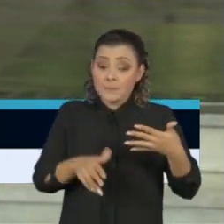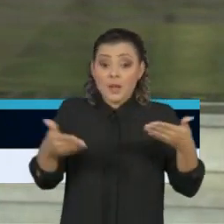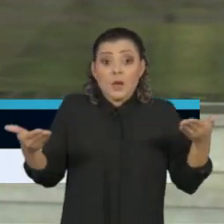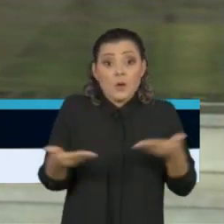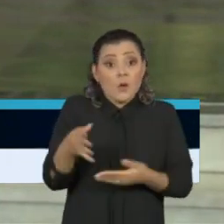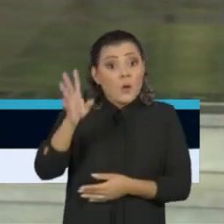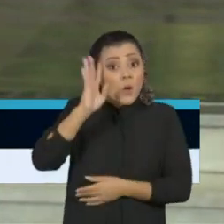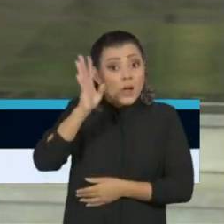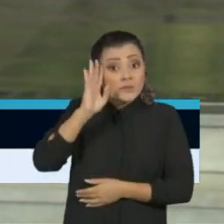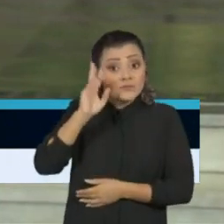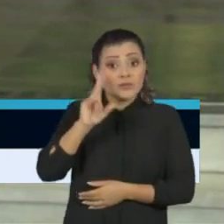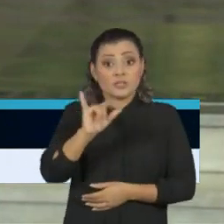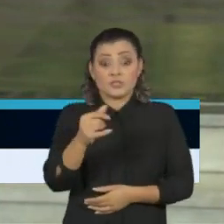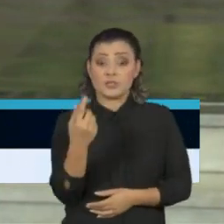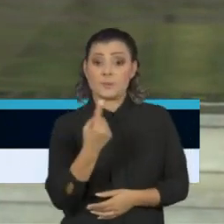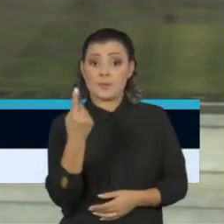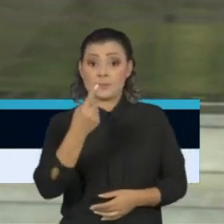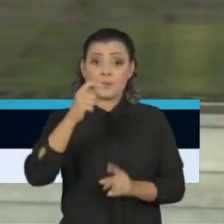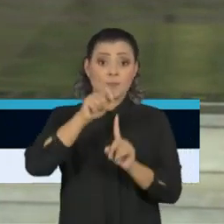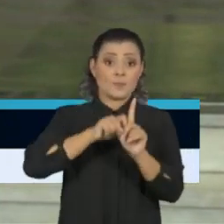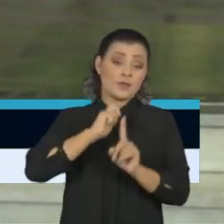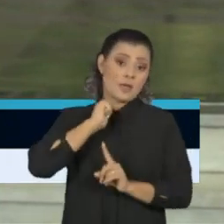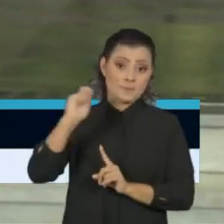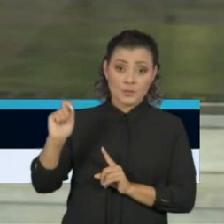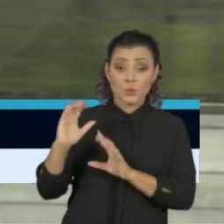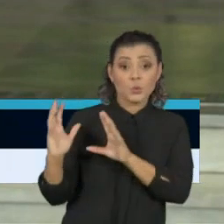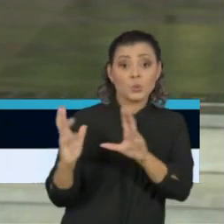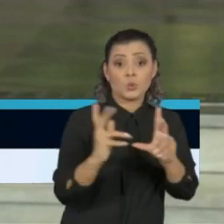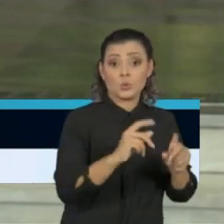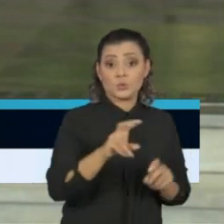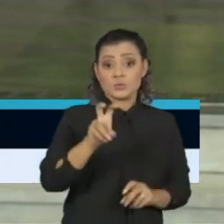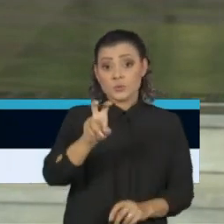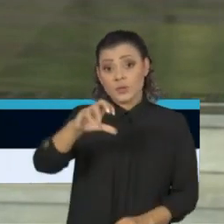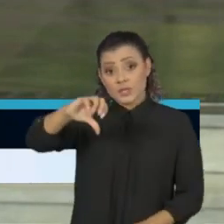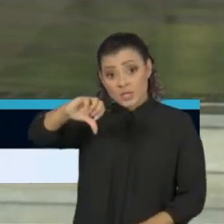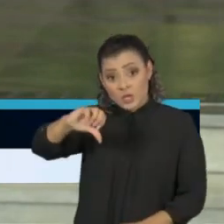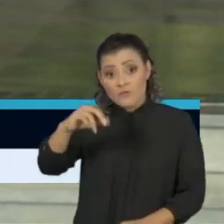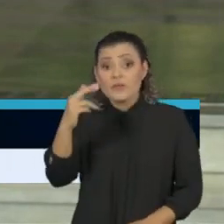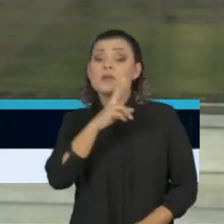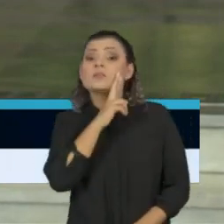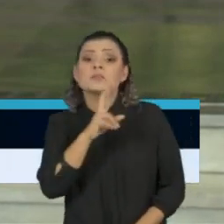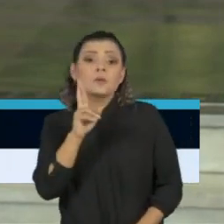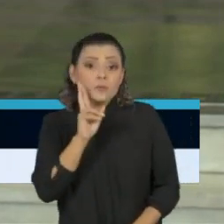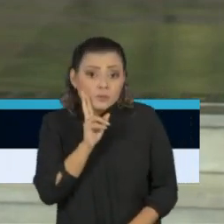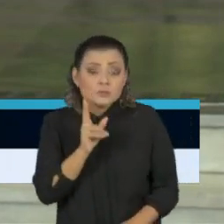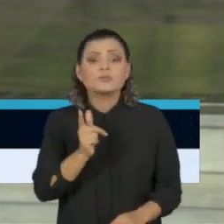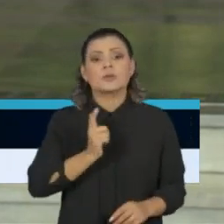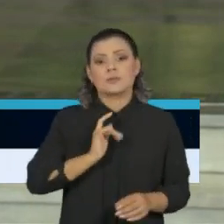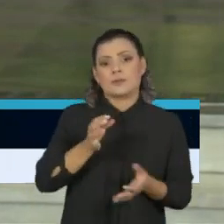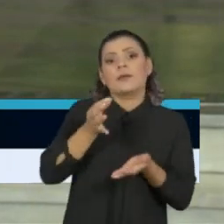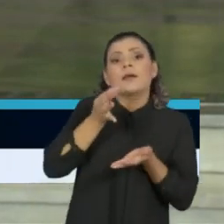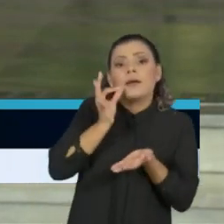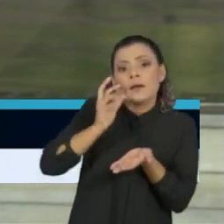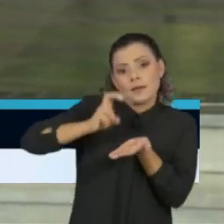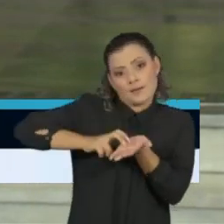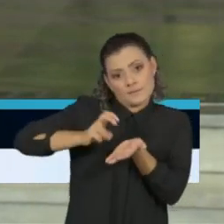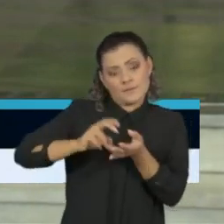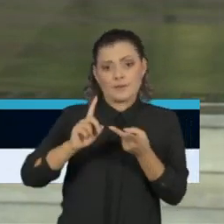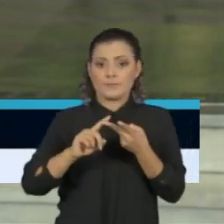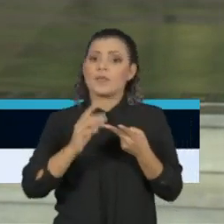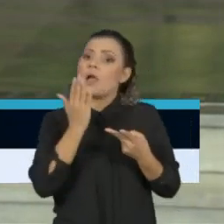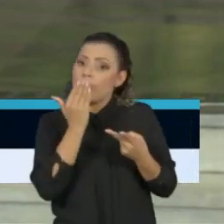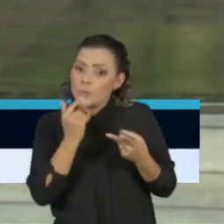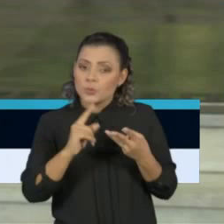quarta-feira, 1º de abril, todos os 59 restaurantes do Bom Prato vão passar a servir café da manhã,